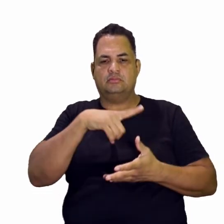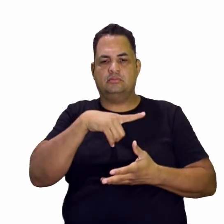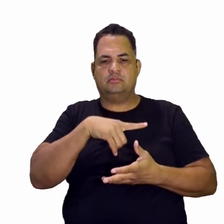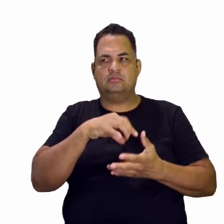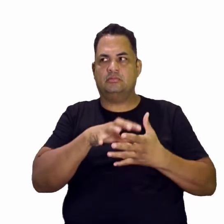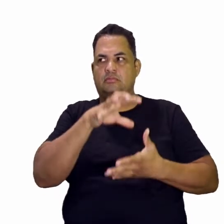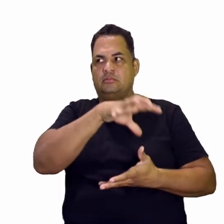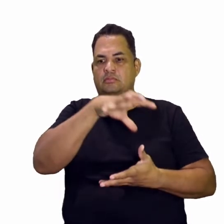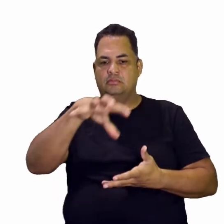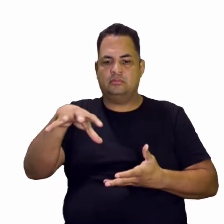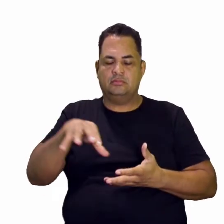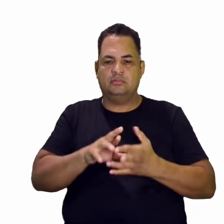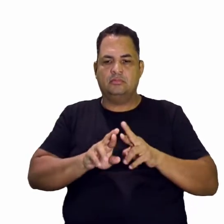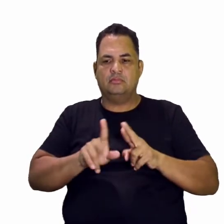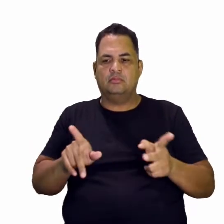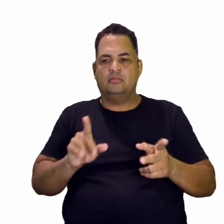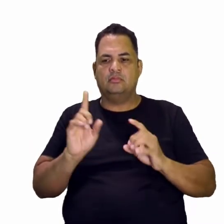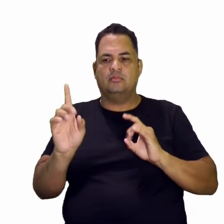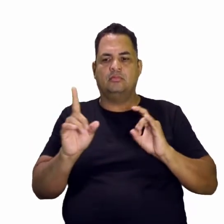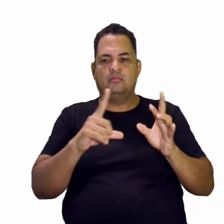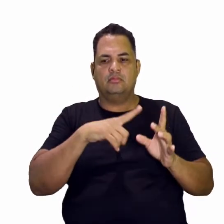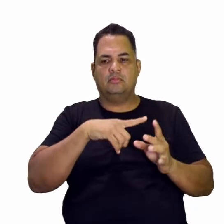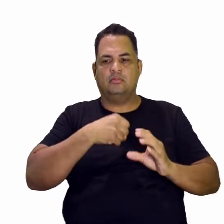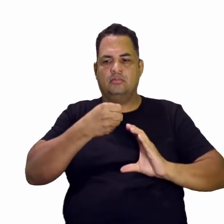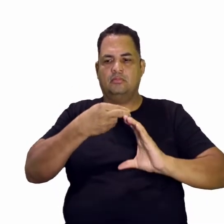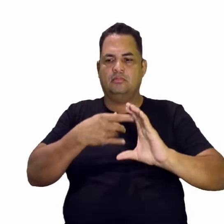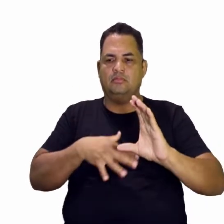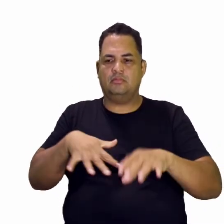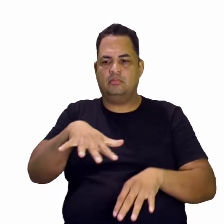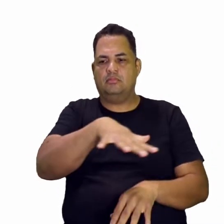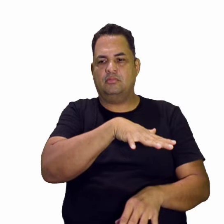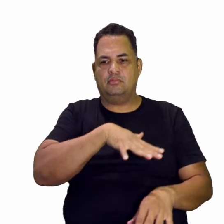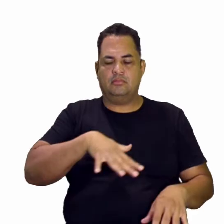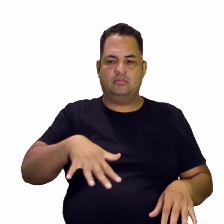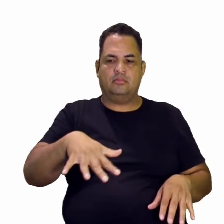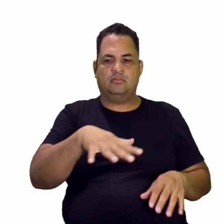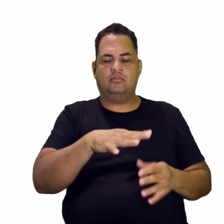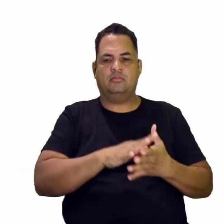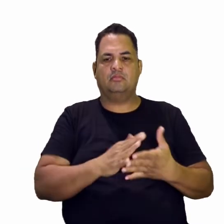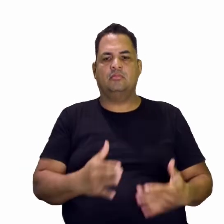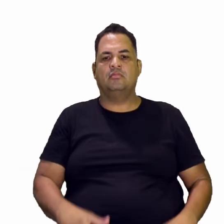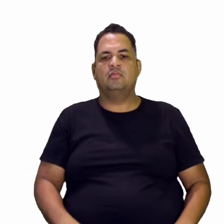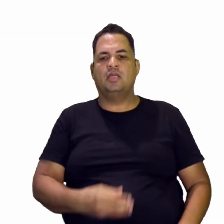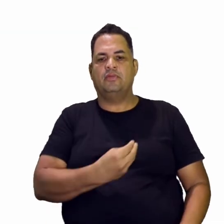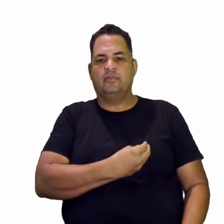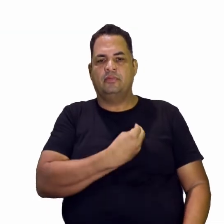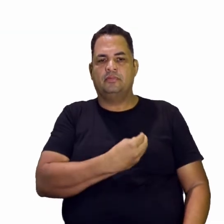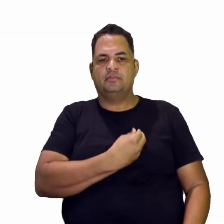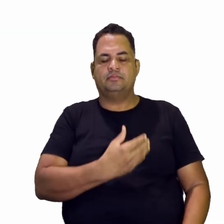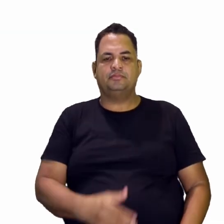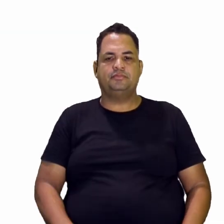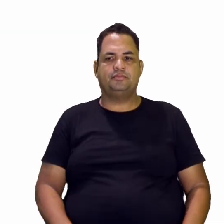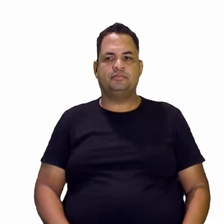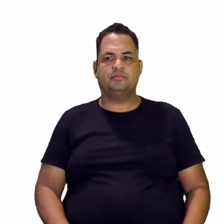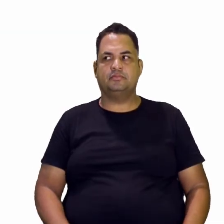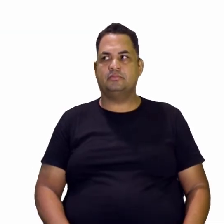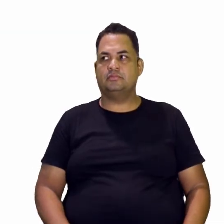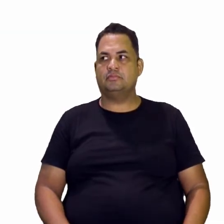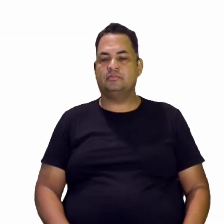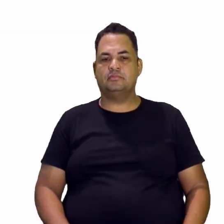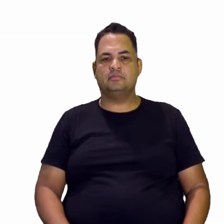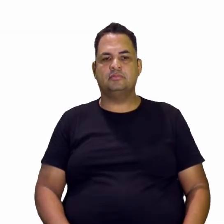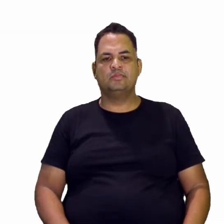bem distintos. Cada um deles vão ter uma função no ambiente que eles estão, tá? Então vamos lá.